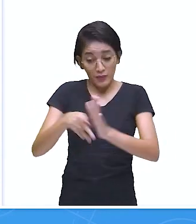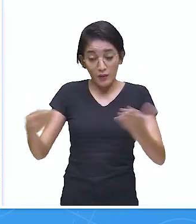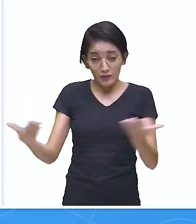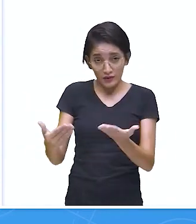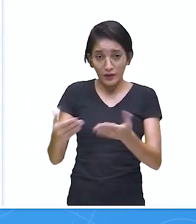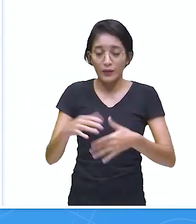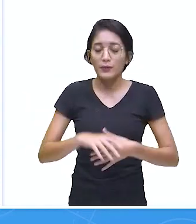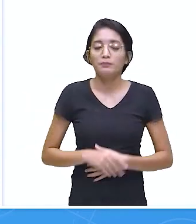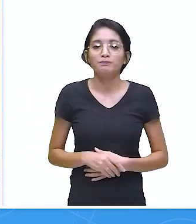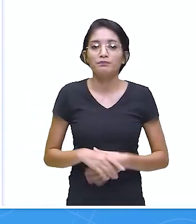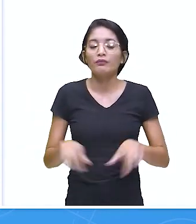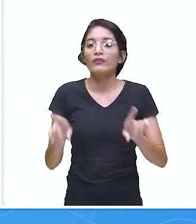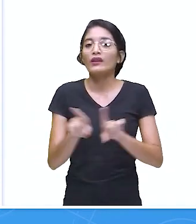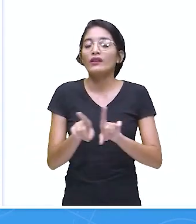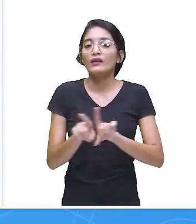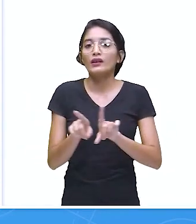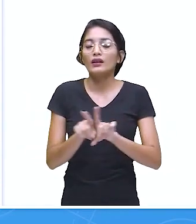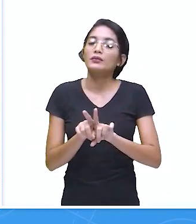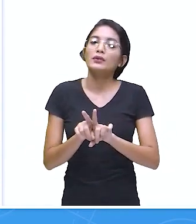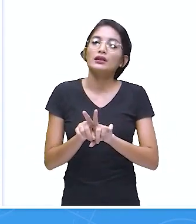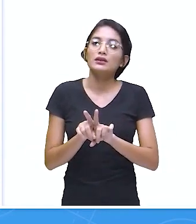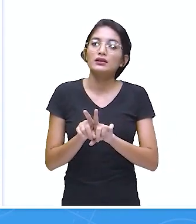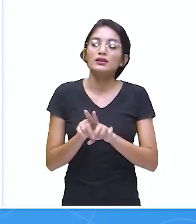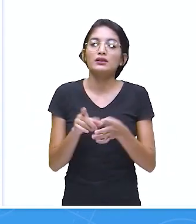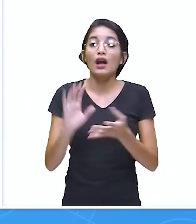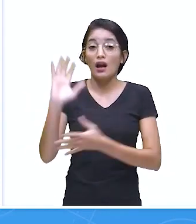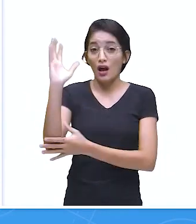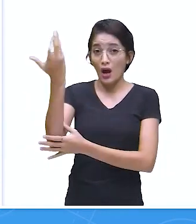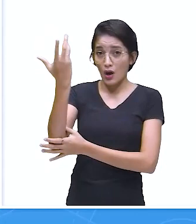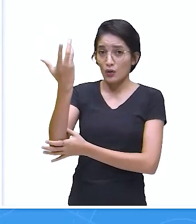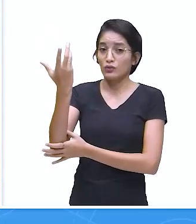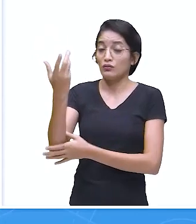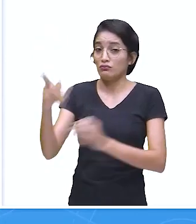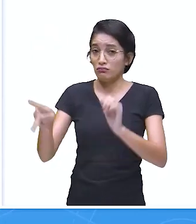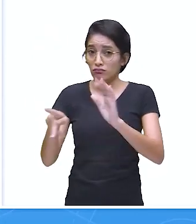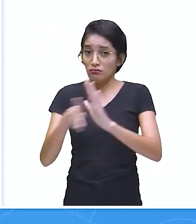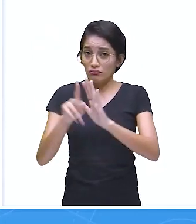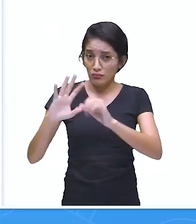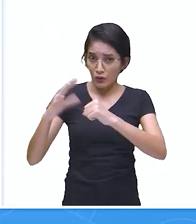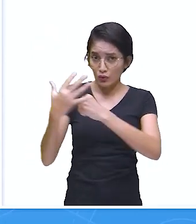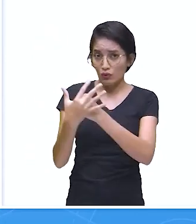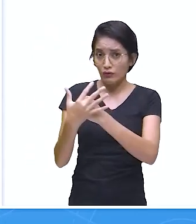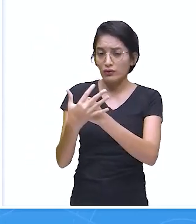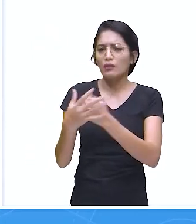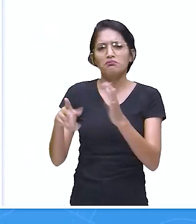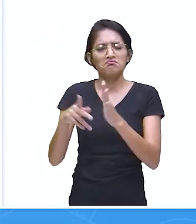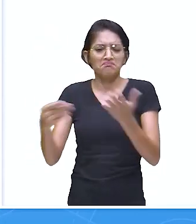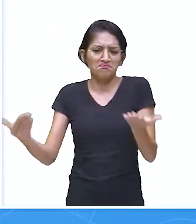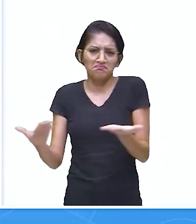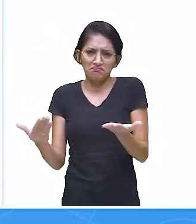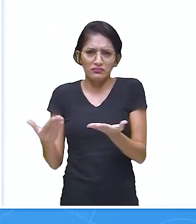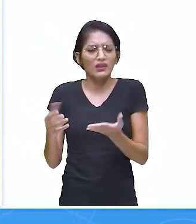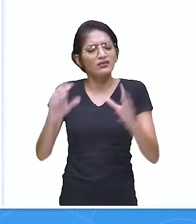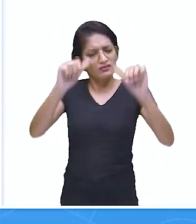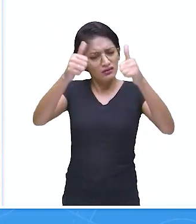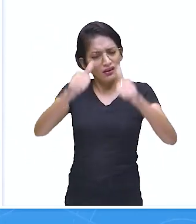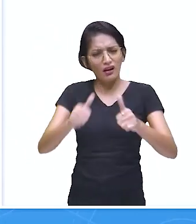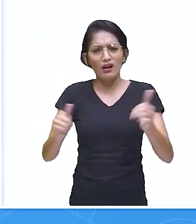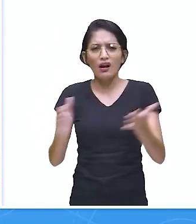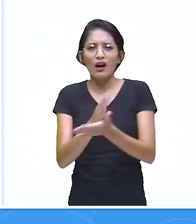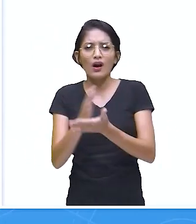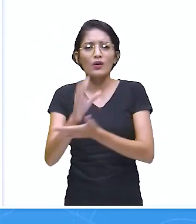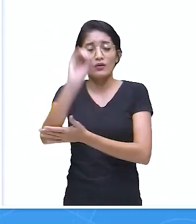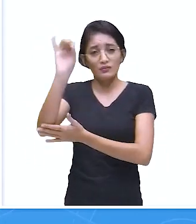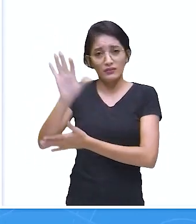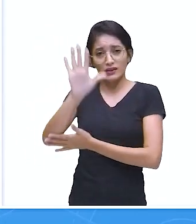Temos também fatos do Covid, são fatos atuais, não é isso? Então, analisamos aqui algumas charges.